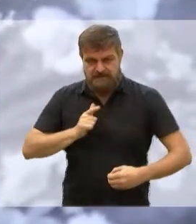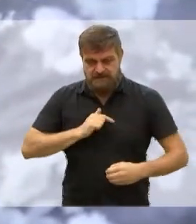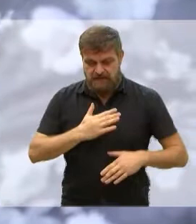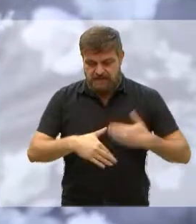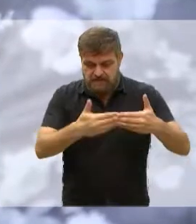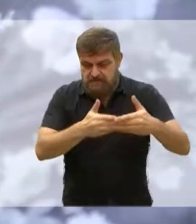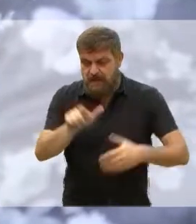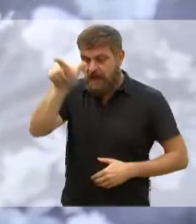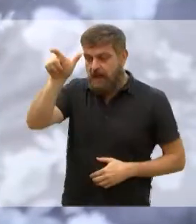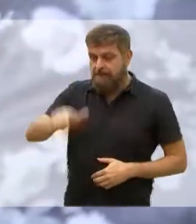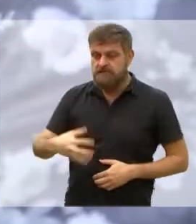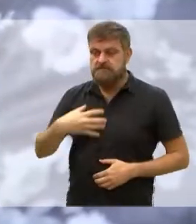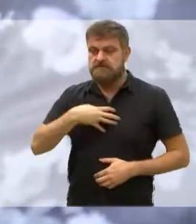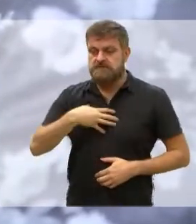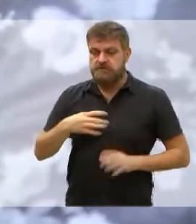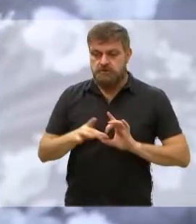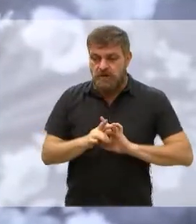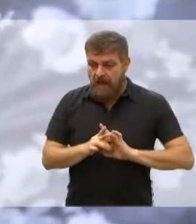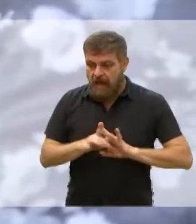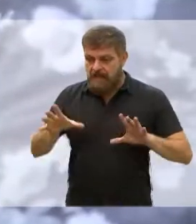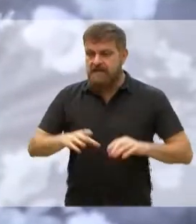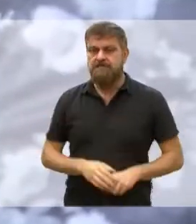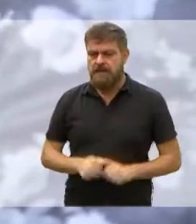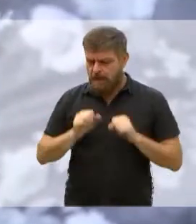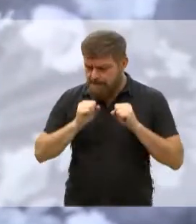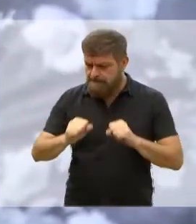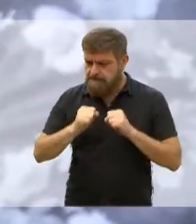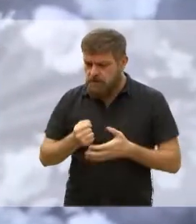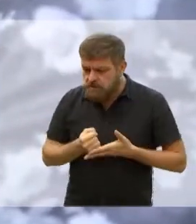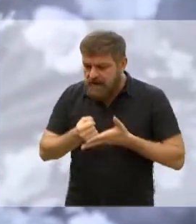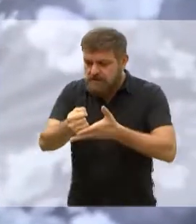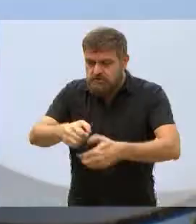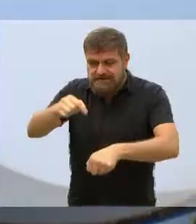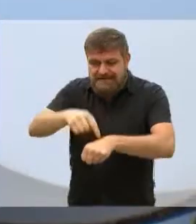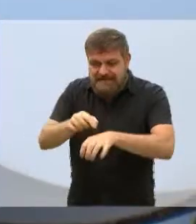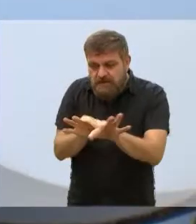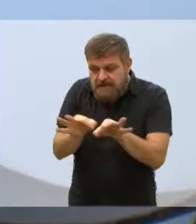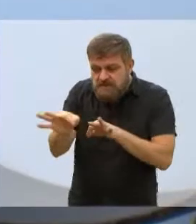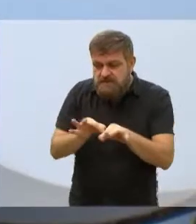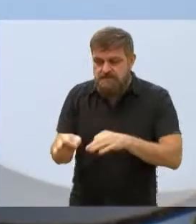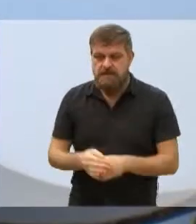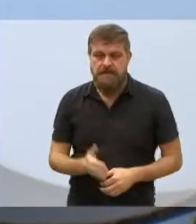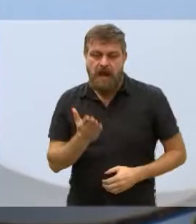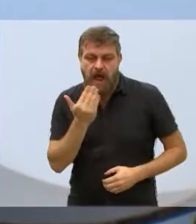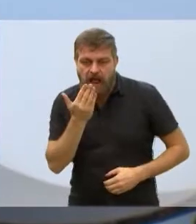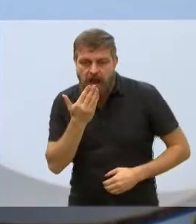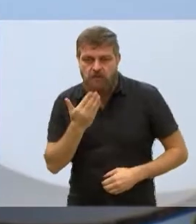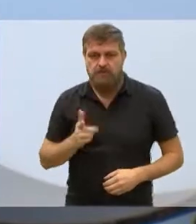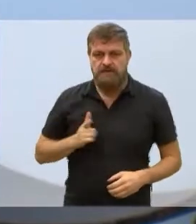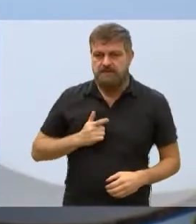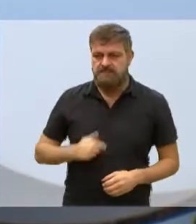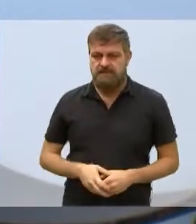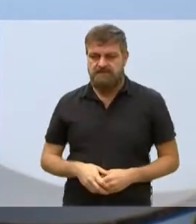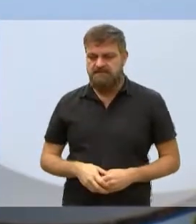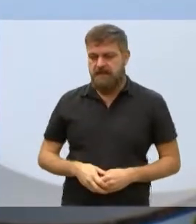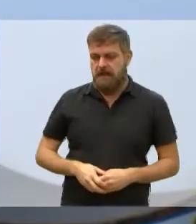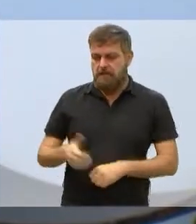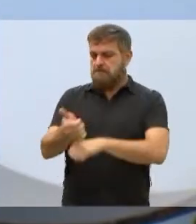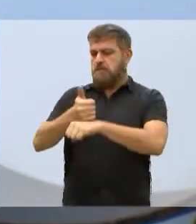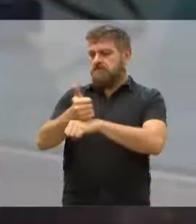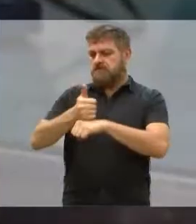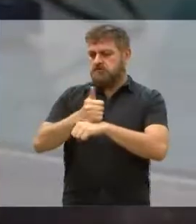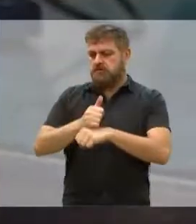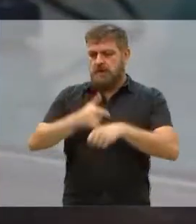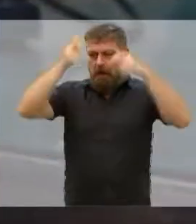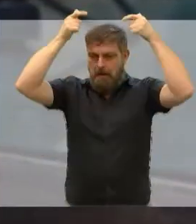é justamente para desenvolver autonomia, para que eles possam ir para casa e colaborar naquele momento de almoço, de jantar. Não é para virar